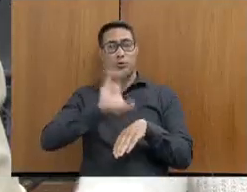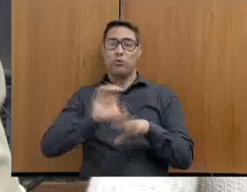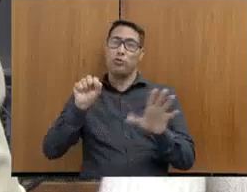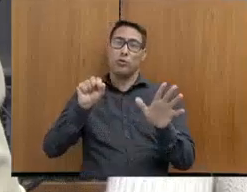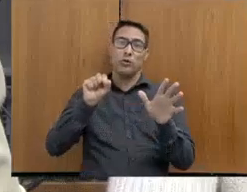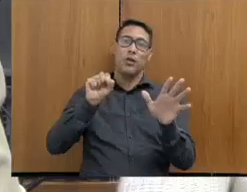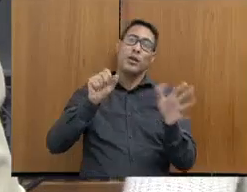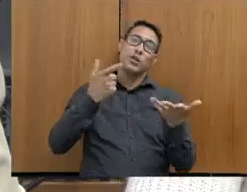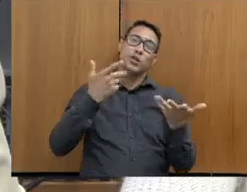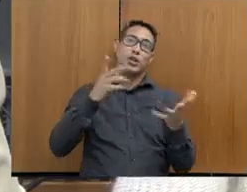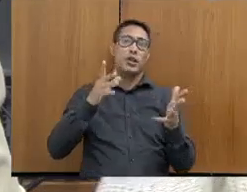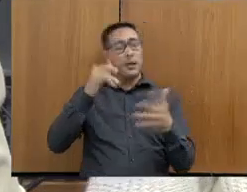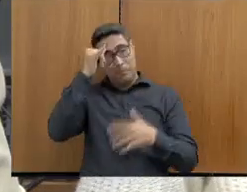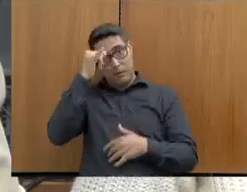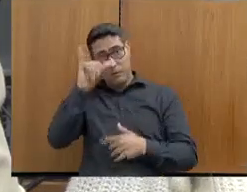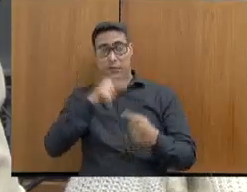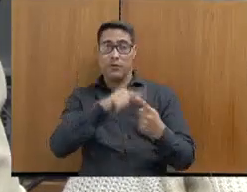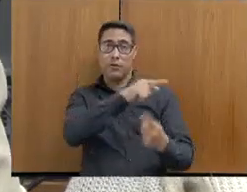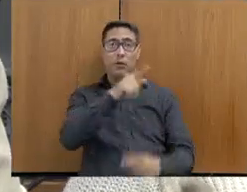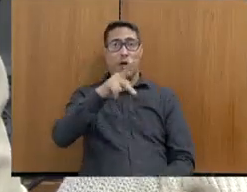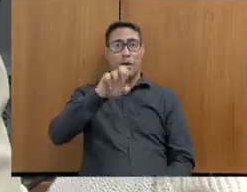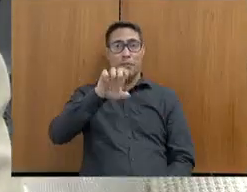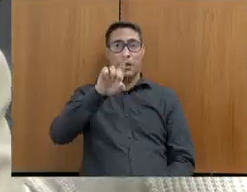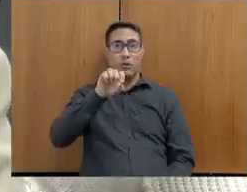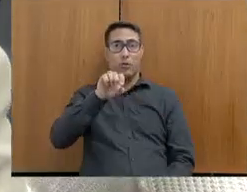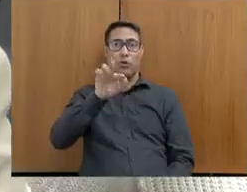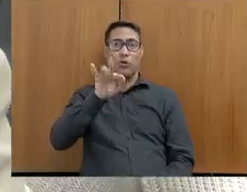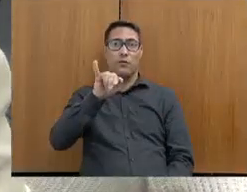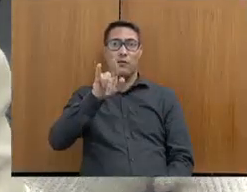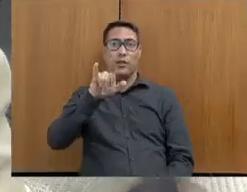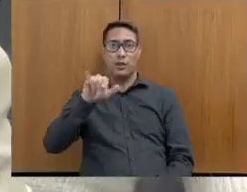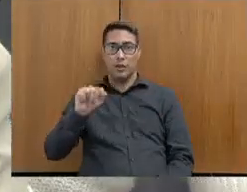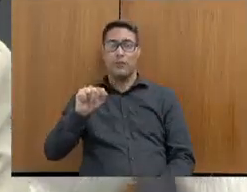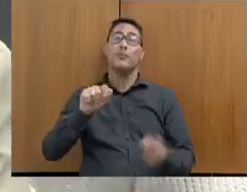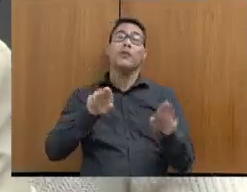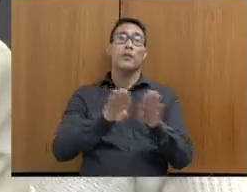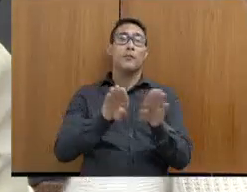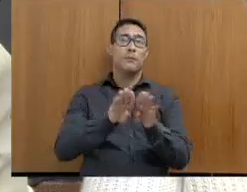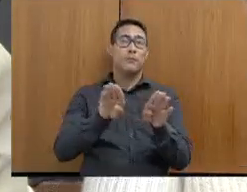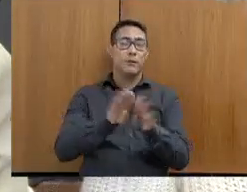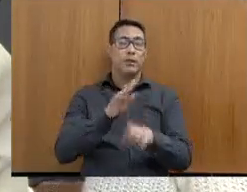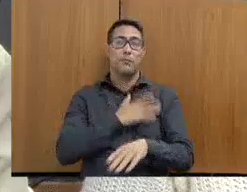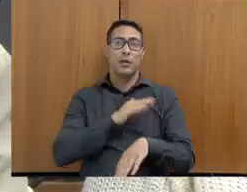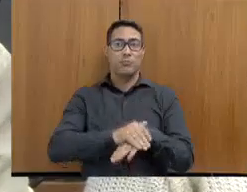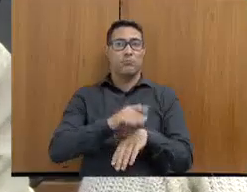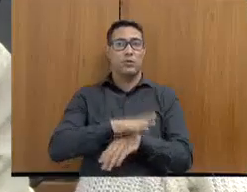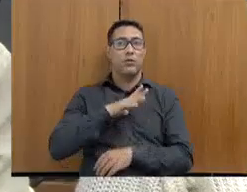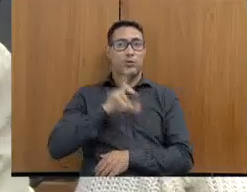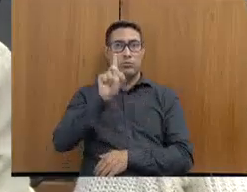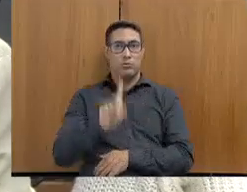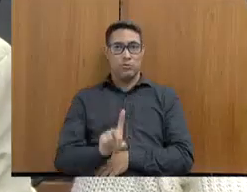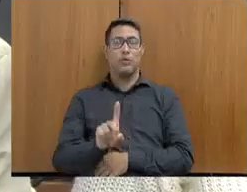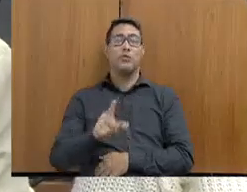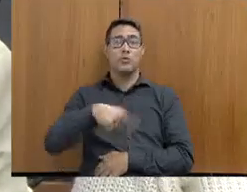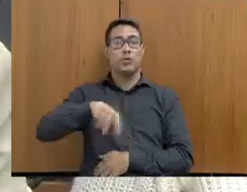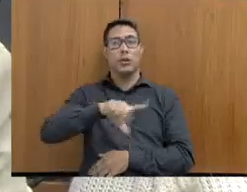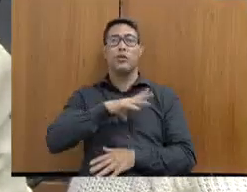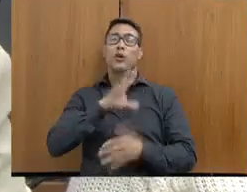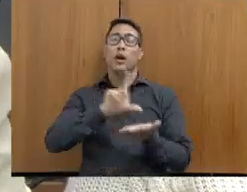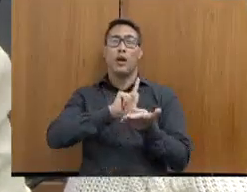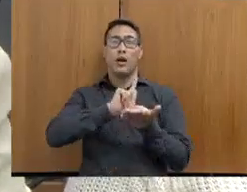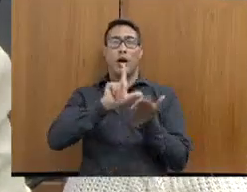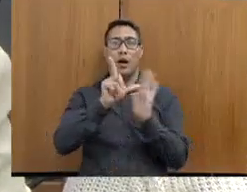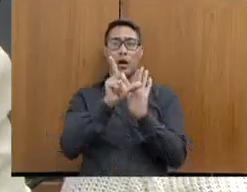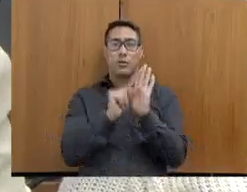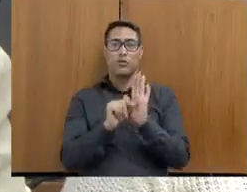as vítimas de crimes violentos e a intolerância religiosa e em relação a promoção de direitos o artigo o artigo quinto da constituição ele é bastante